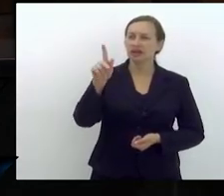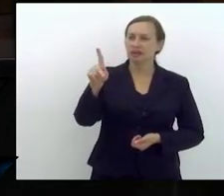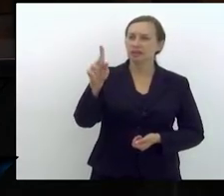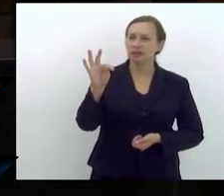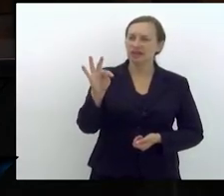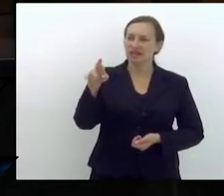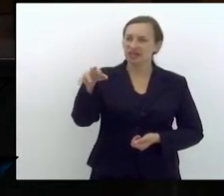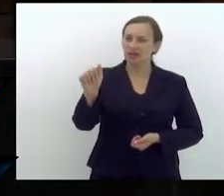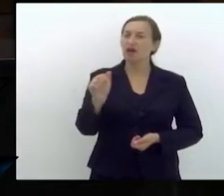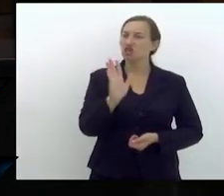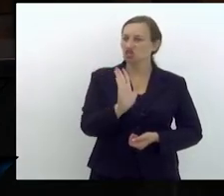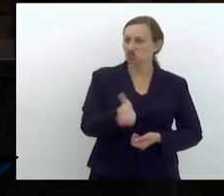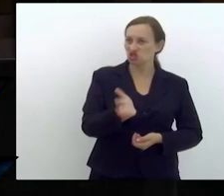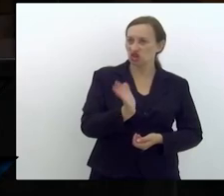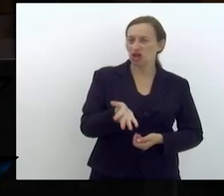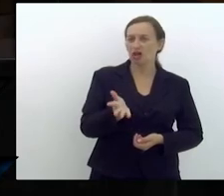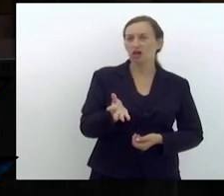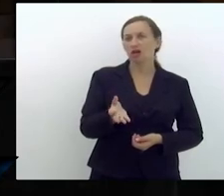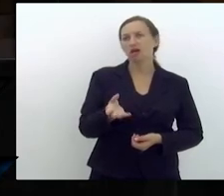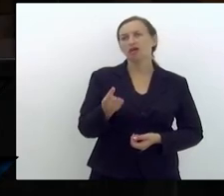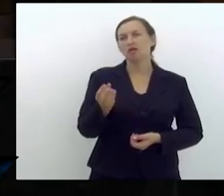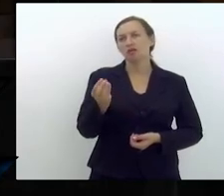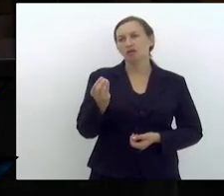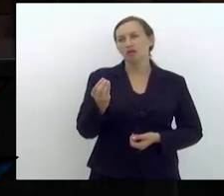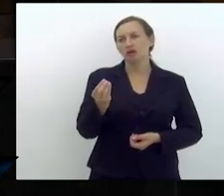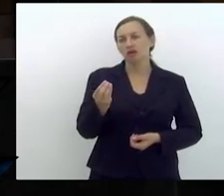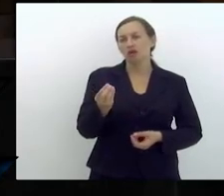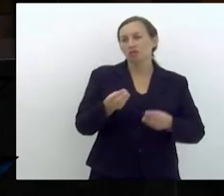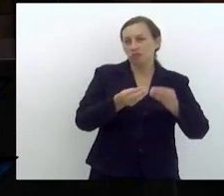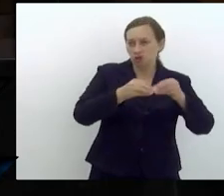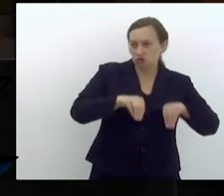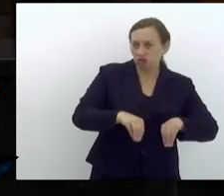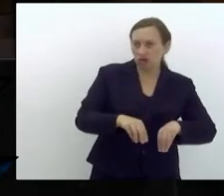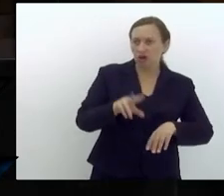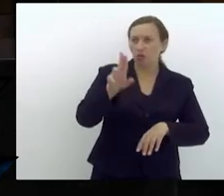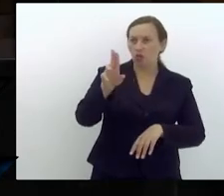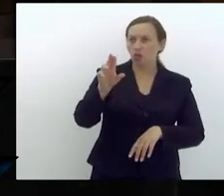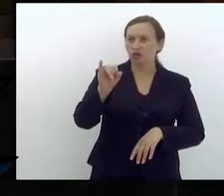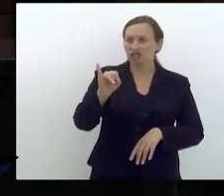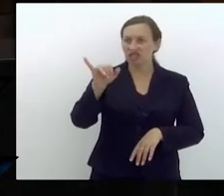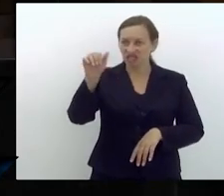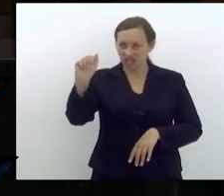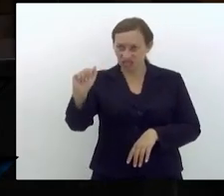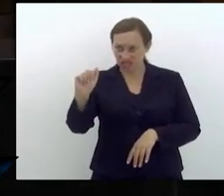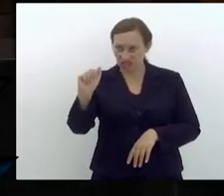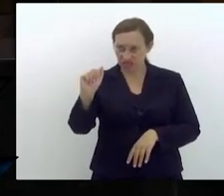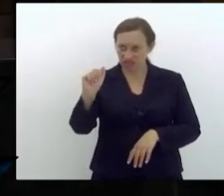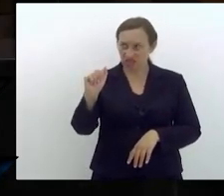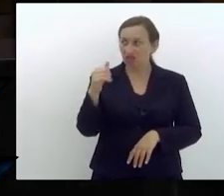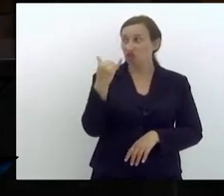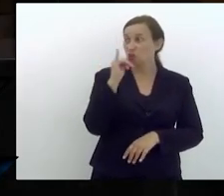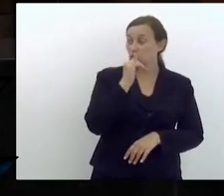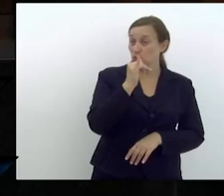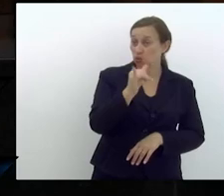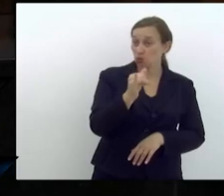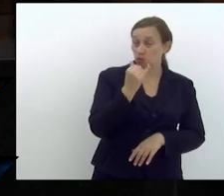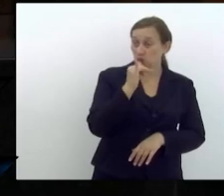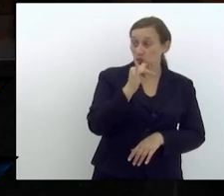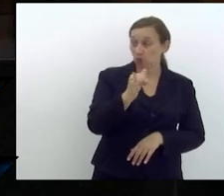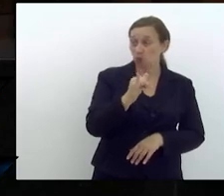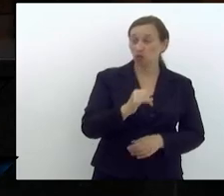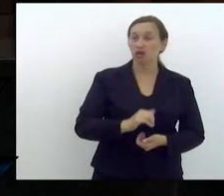ameaçada pelas usinas geradoras de energia